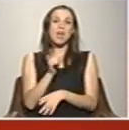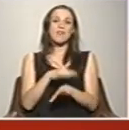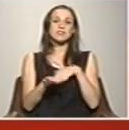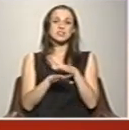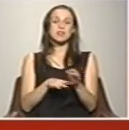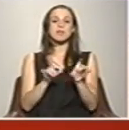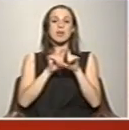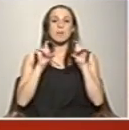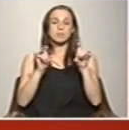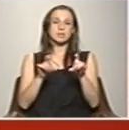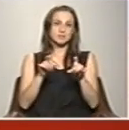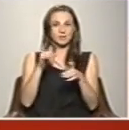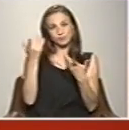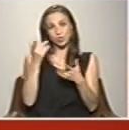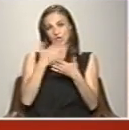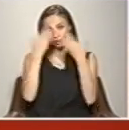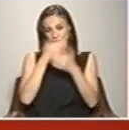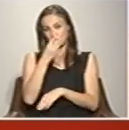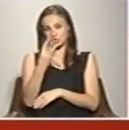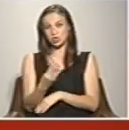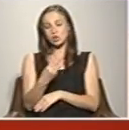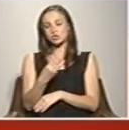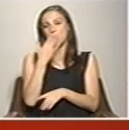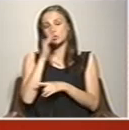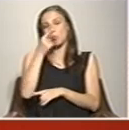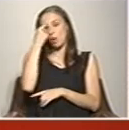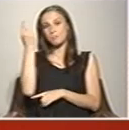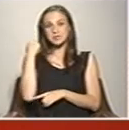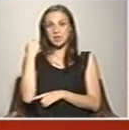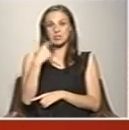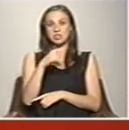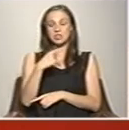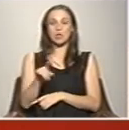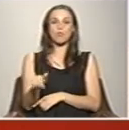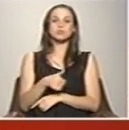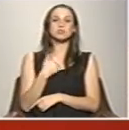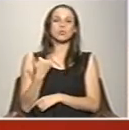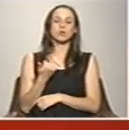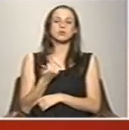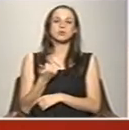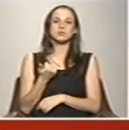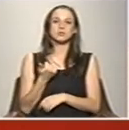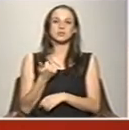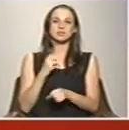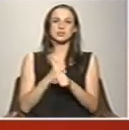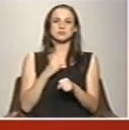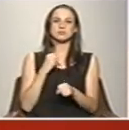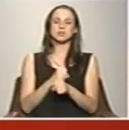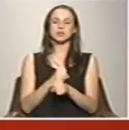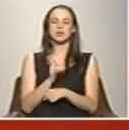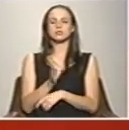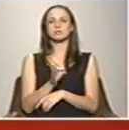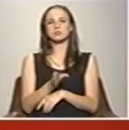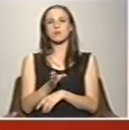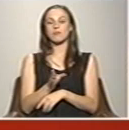a empresa durante os 3 dias. E, por exemplo, no ano passado tivemos um vencedor que já está a ser trabalhado para entrar futuramente